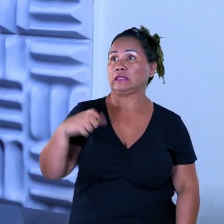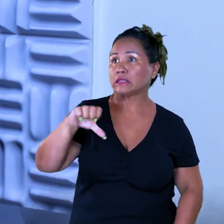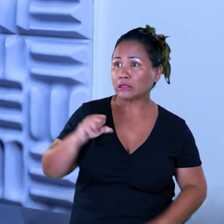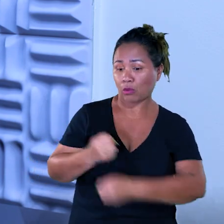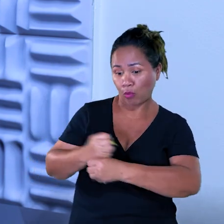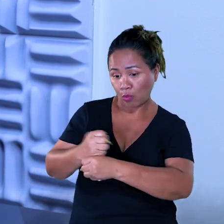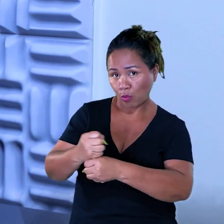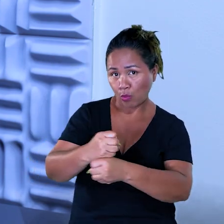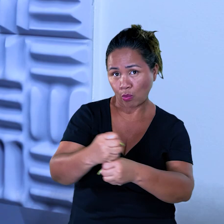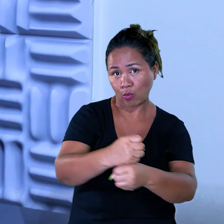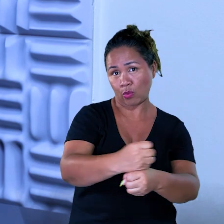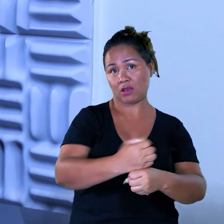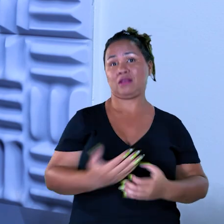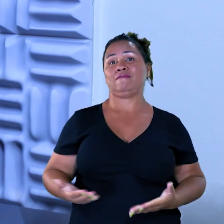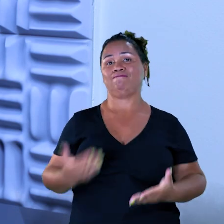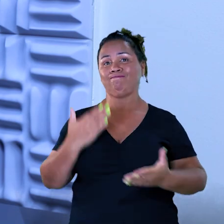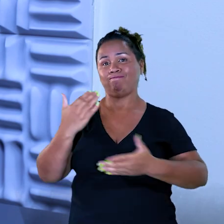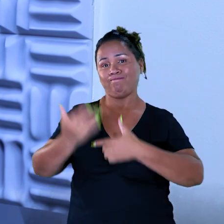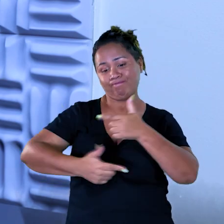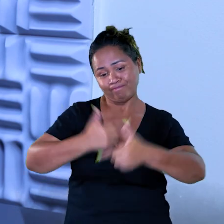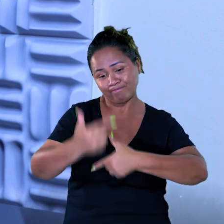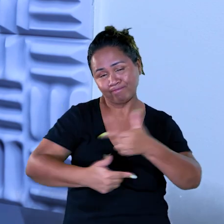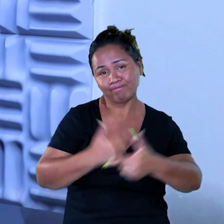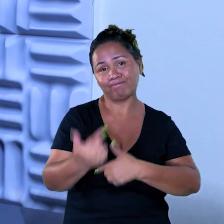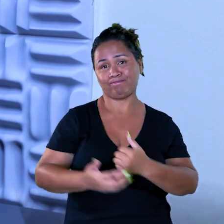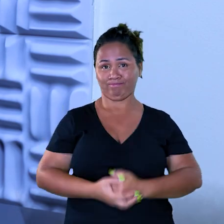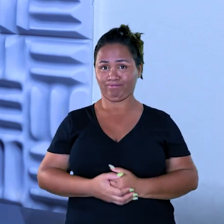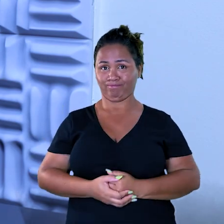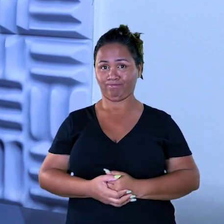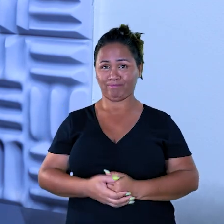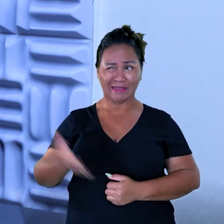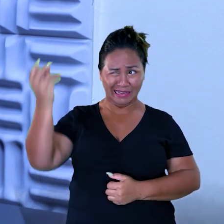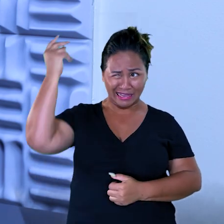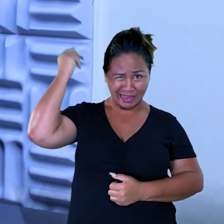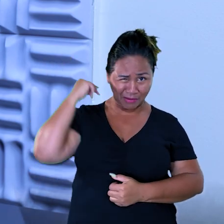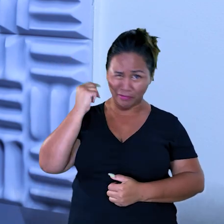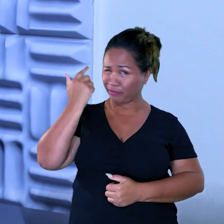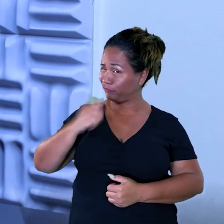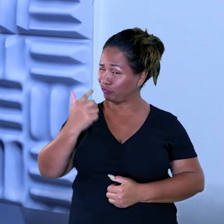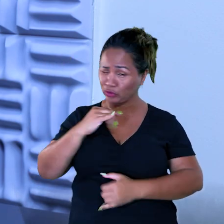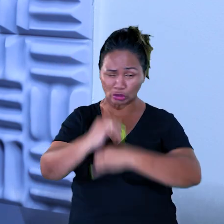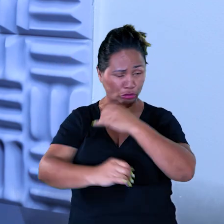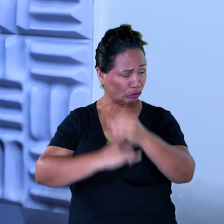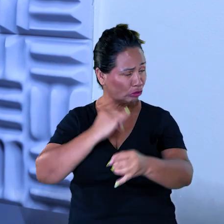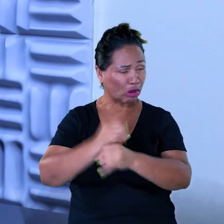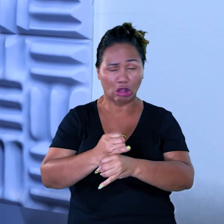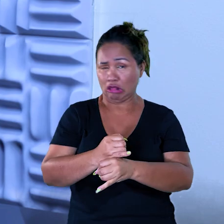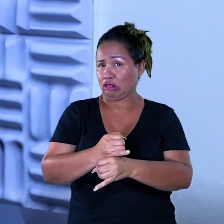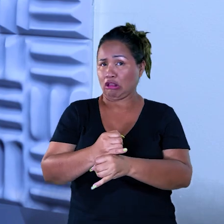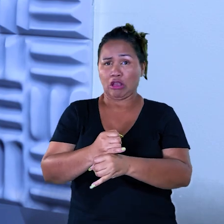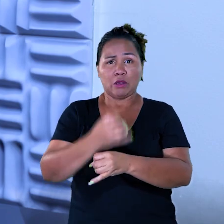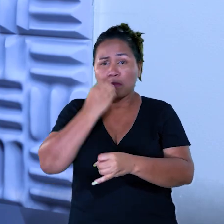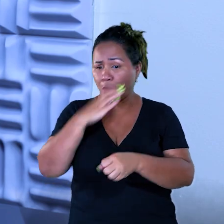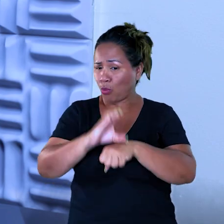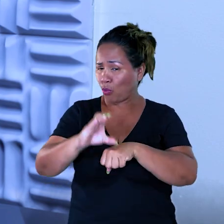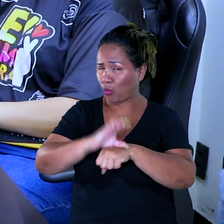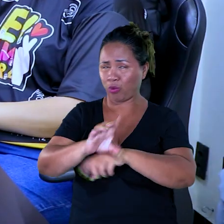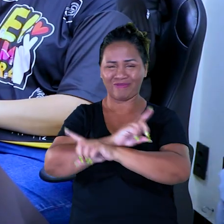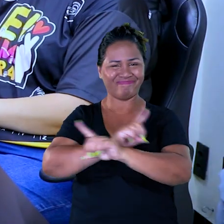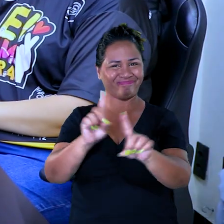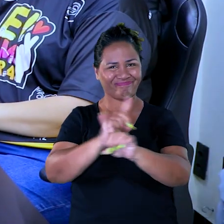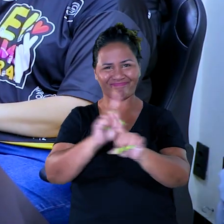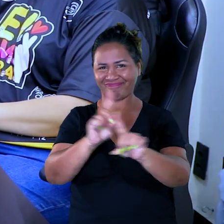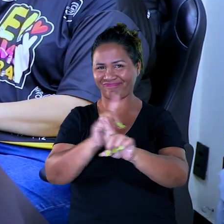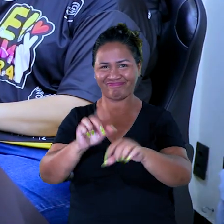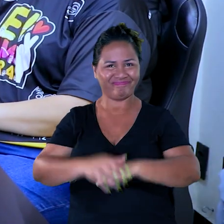vocês têm toda a base, tem internet, bons cursos, graduação, não é desculpa. Isso. Antes não tinha Onde praticamente a gente não nada. tinha. Na